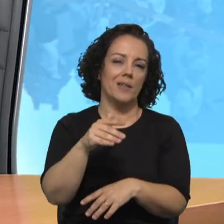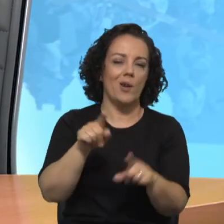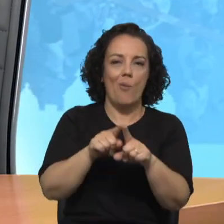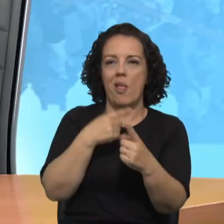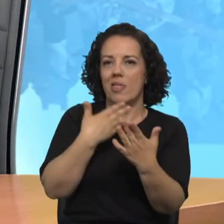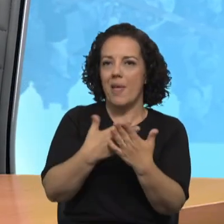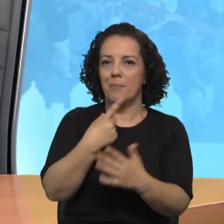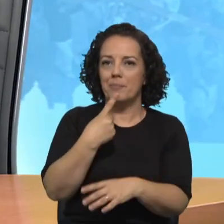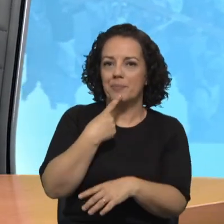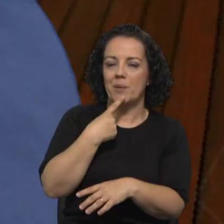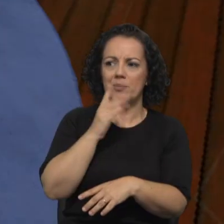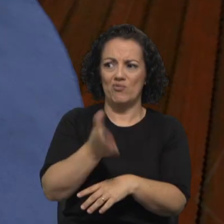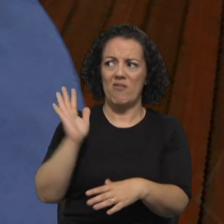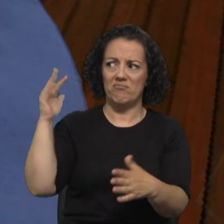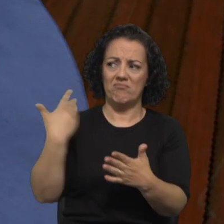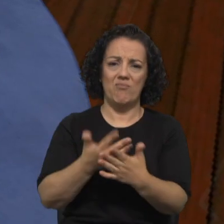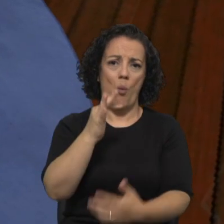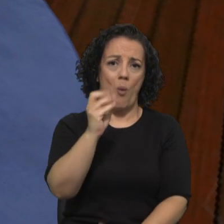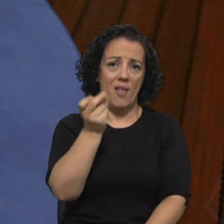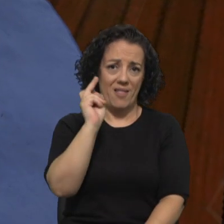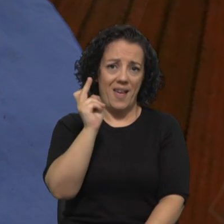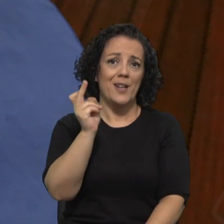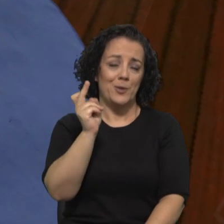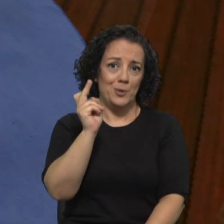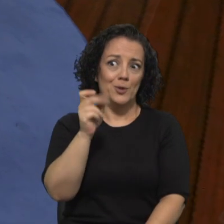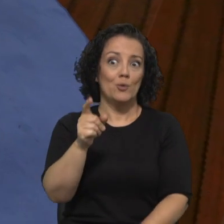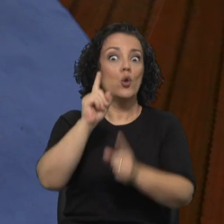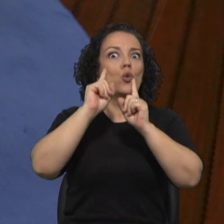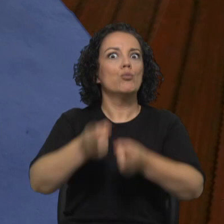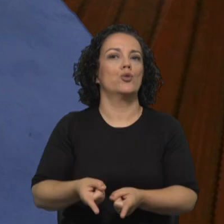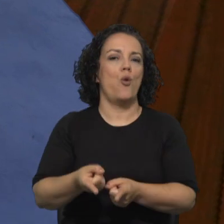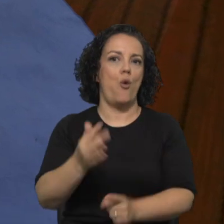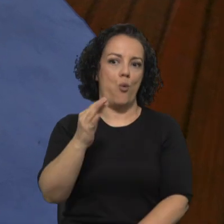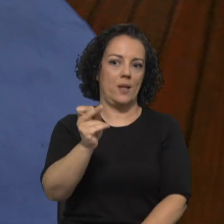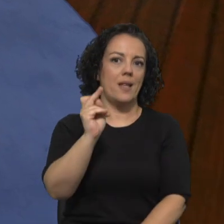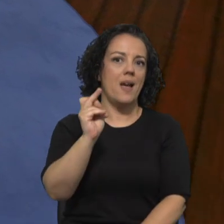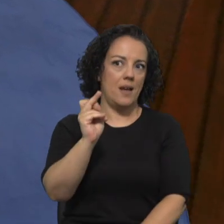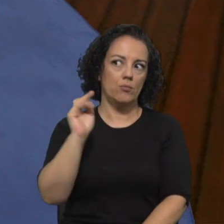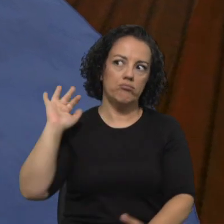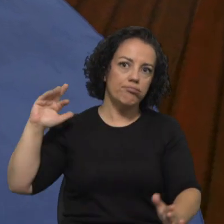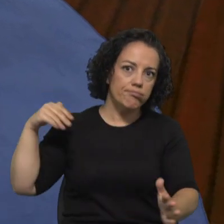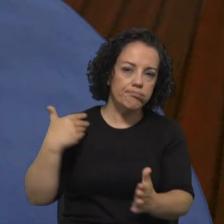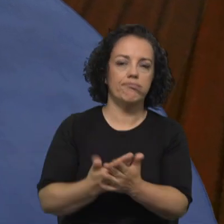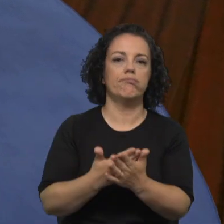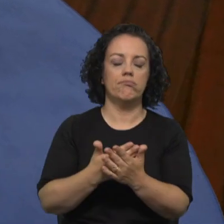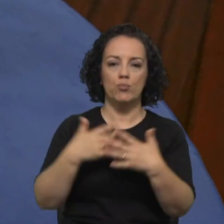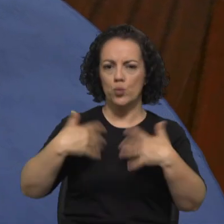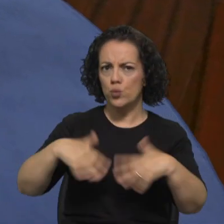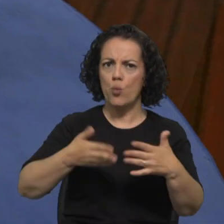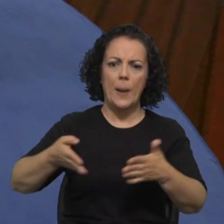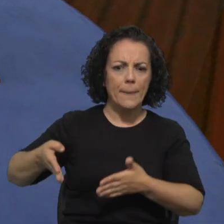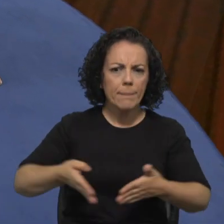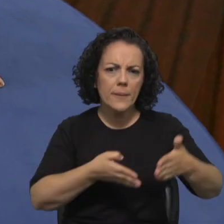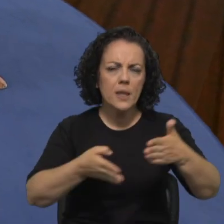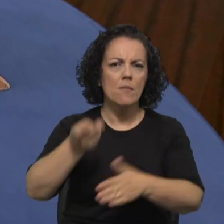desde há 40 anos, não é? Faz agora 40 anos que tudo começou e que tem resultado. É um grande caminho